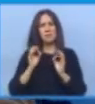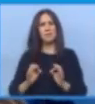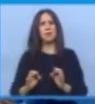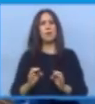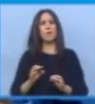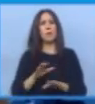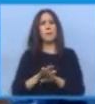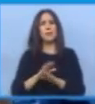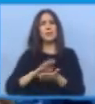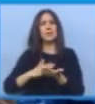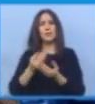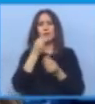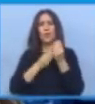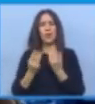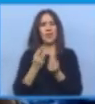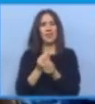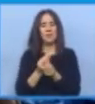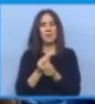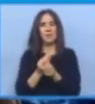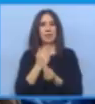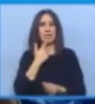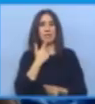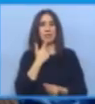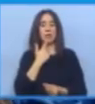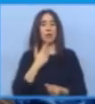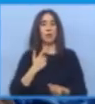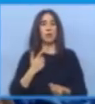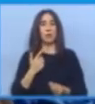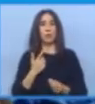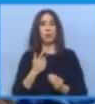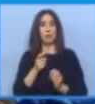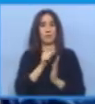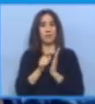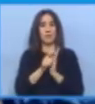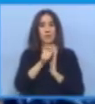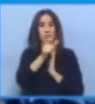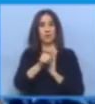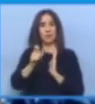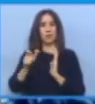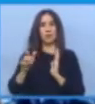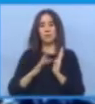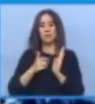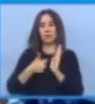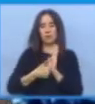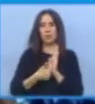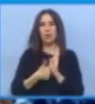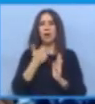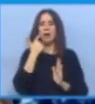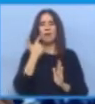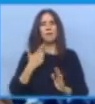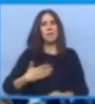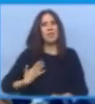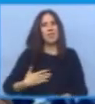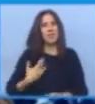uma posta de peixe assado com ele. Quer dizer, os escritores bíblicos parece que têm